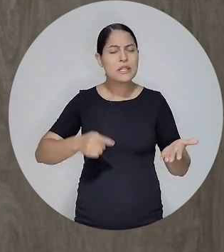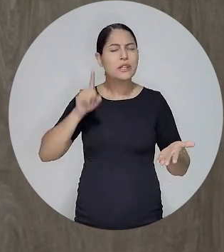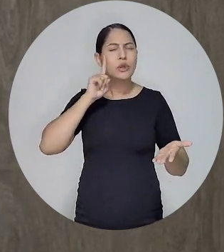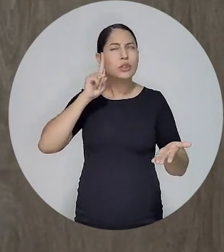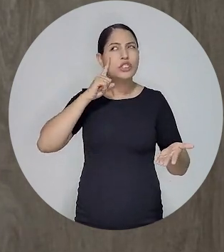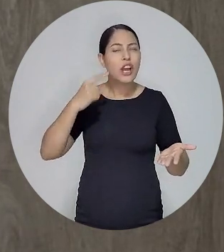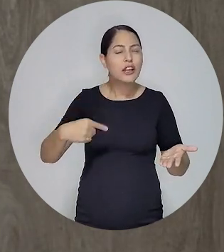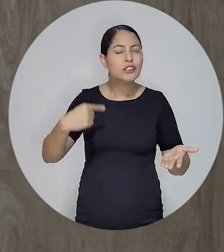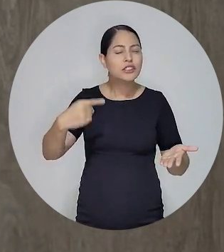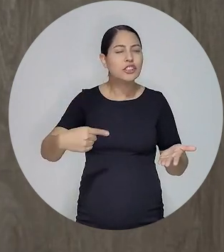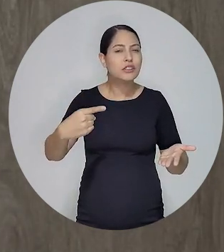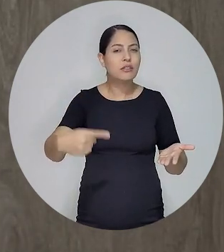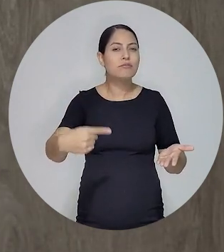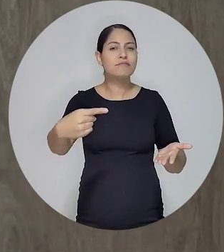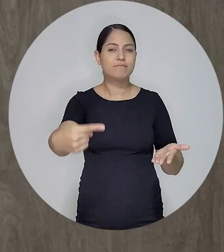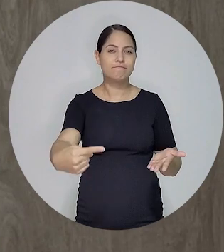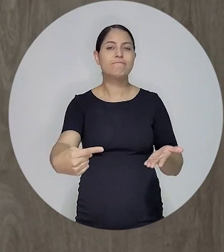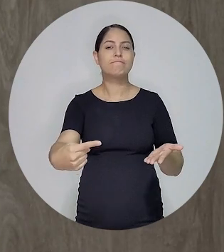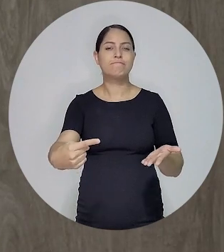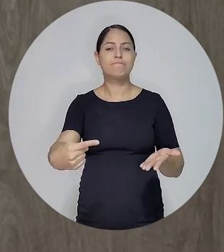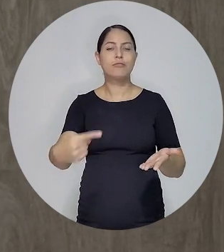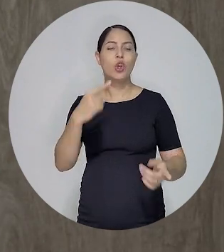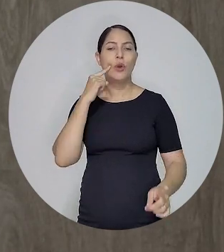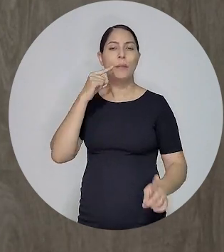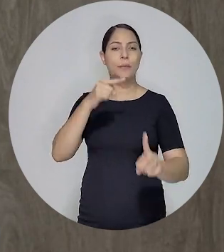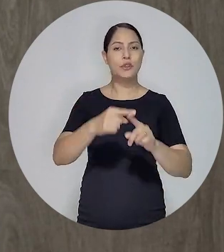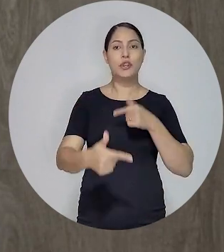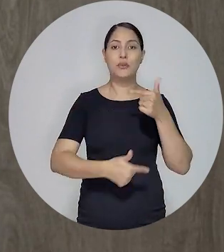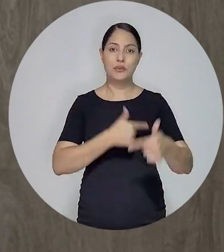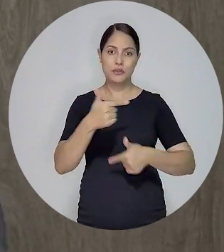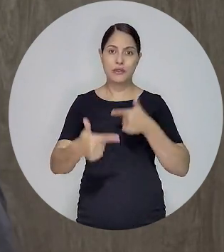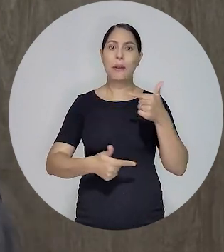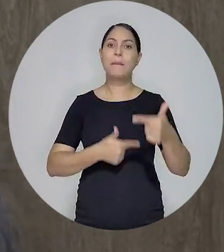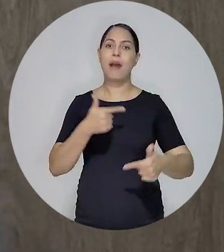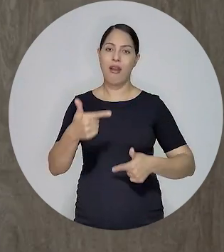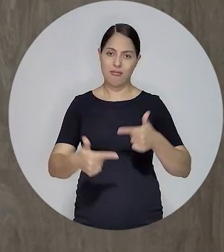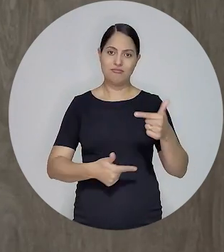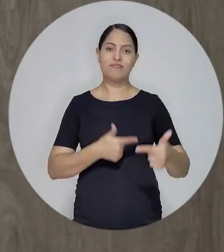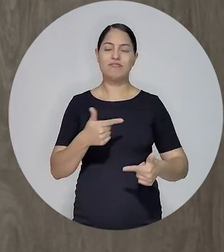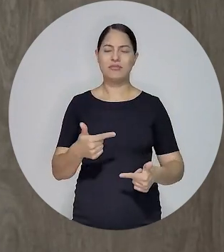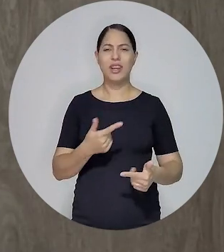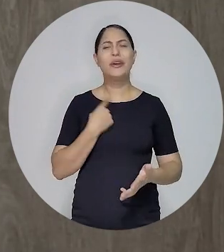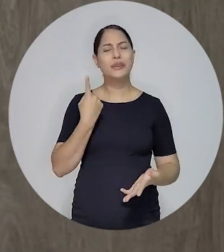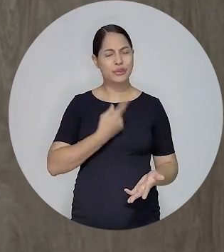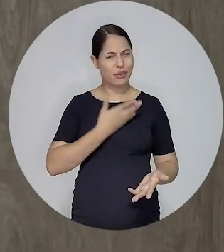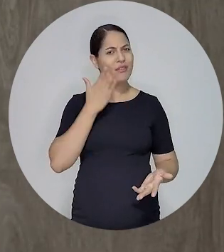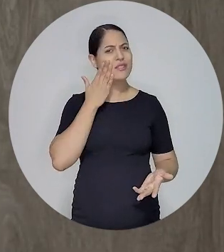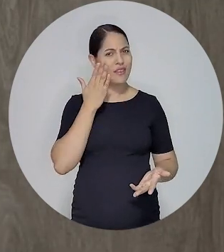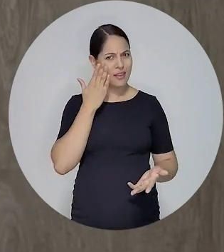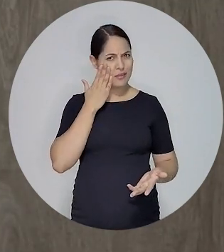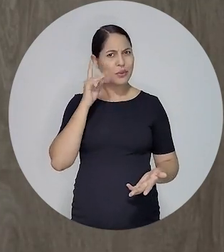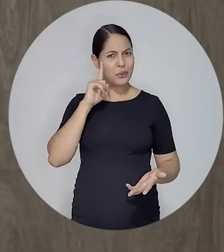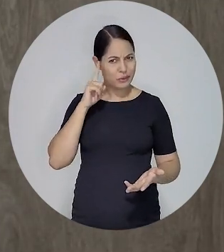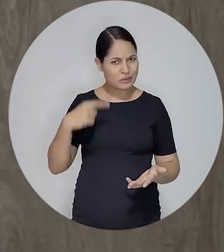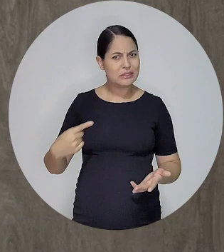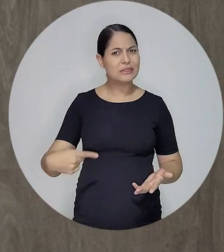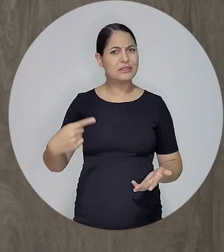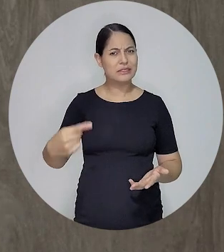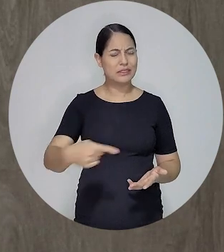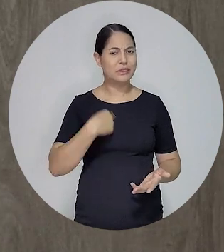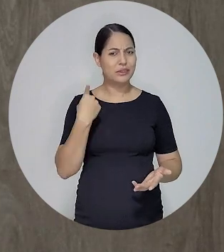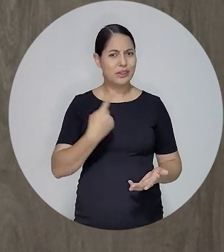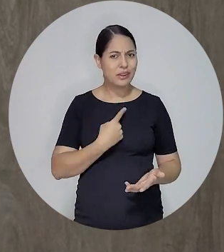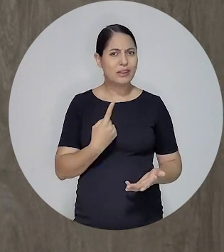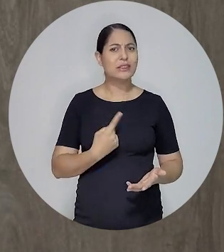esteja preparado para o dia a dia, para a sua jornada, onde nós sabemos que, por